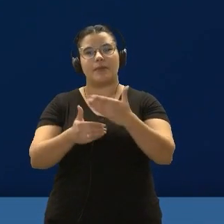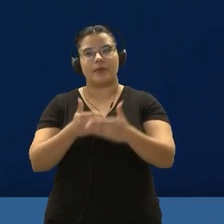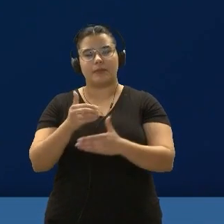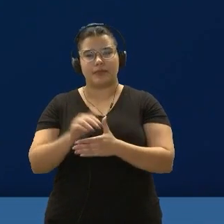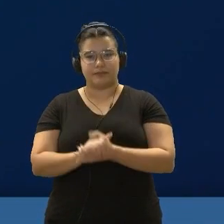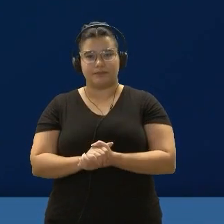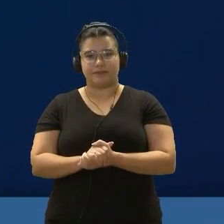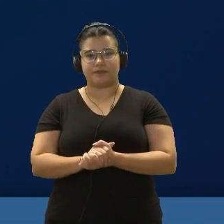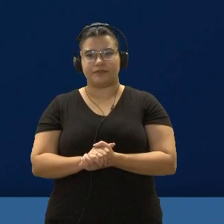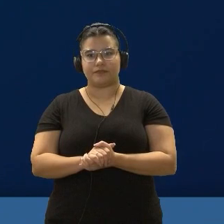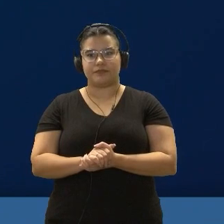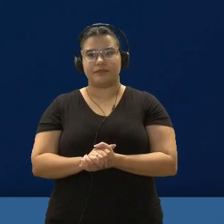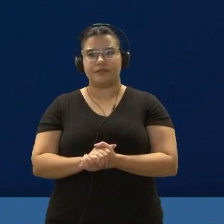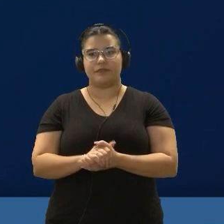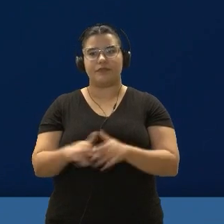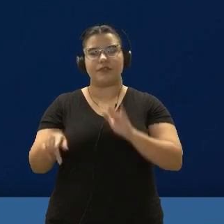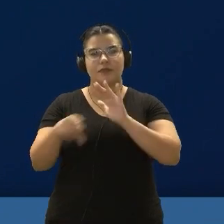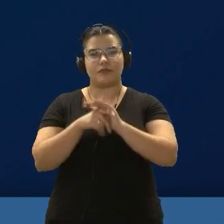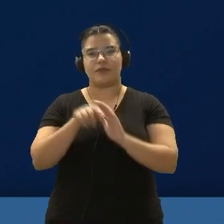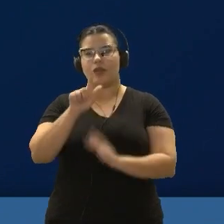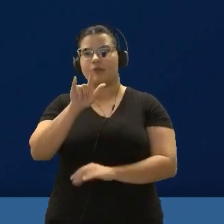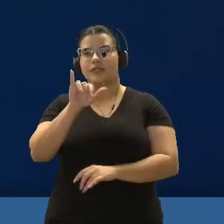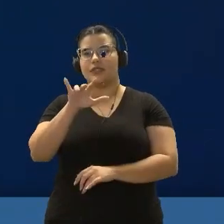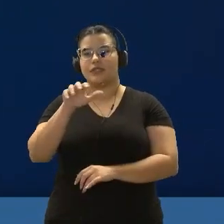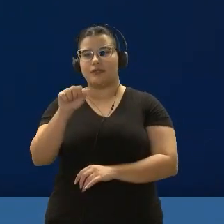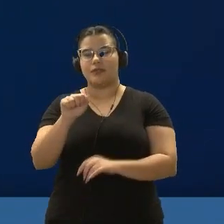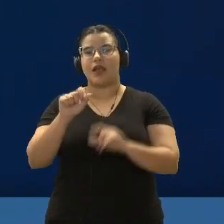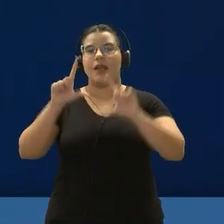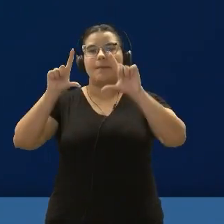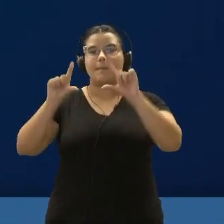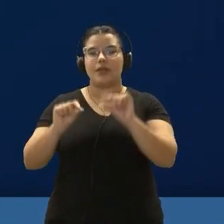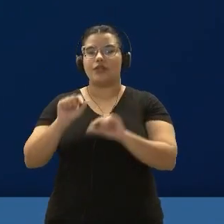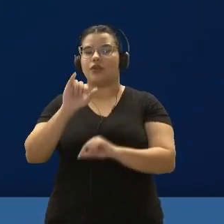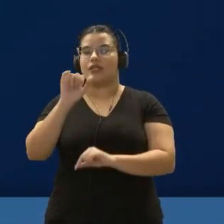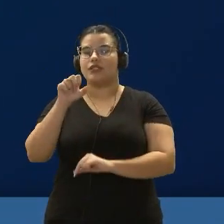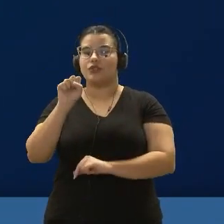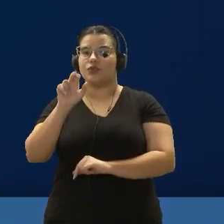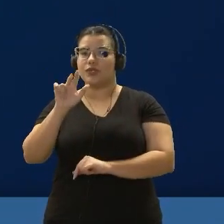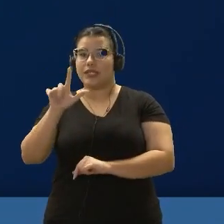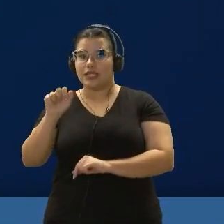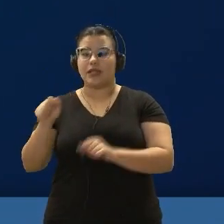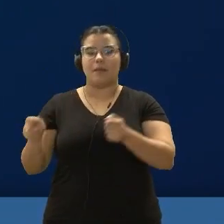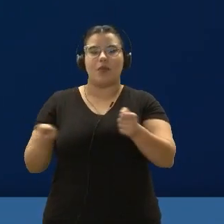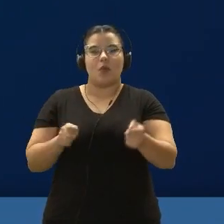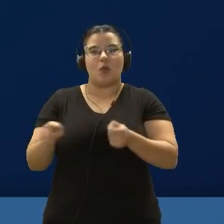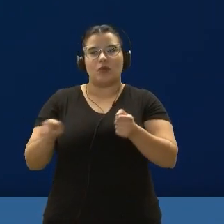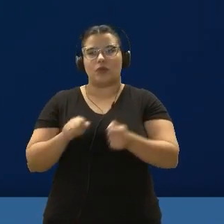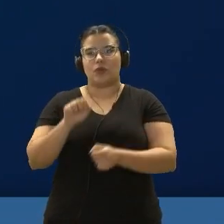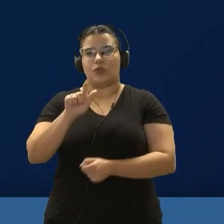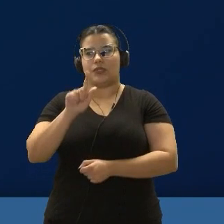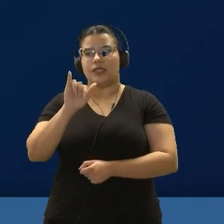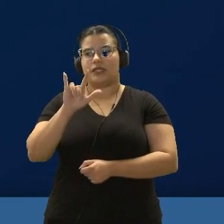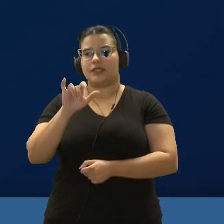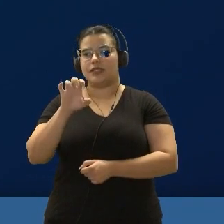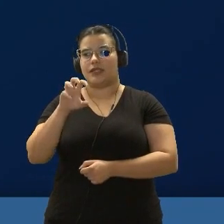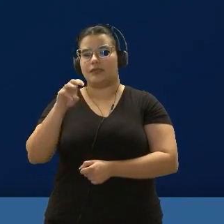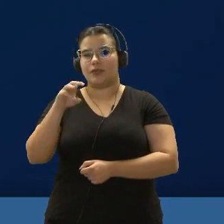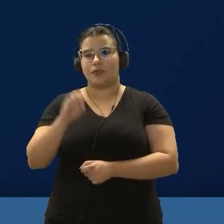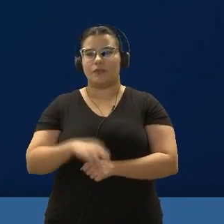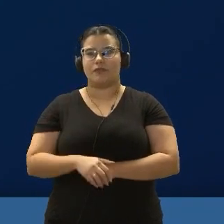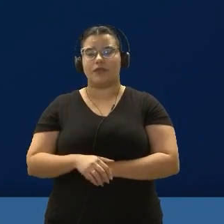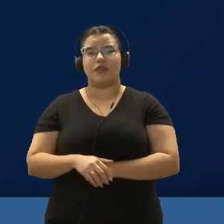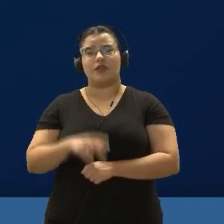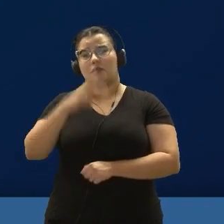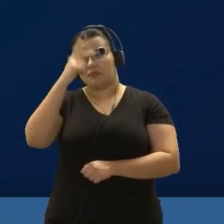Menos flutuações nos níveis da glicemia, menor liberação de insulina e melhor controle glicêmico. Agora, como é que o paciente